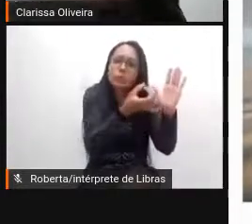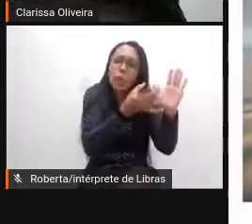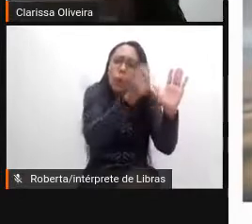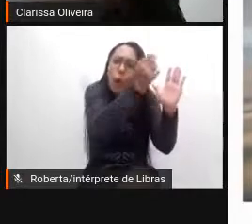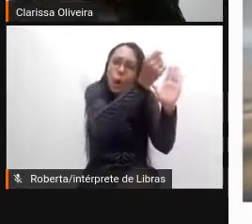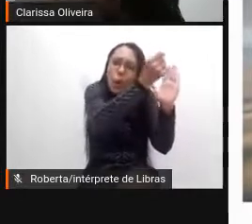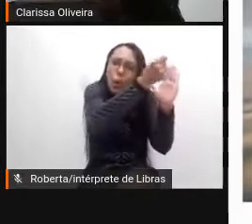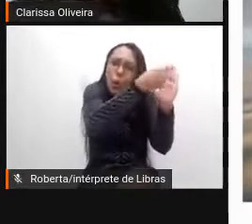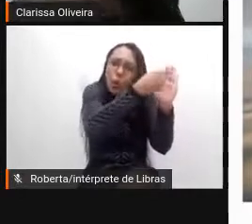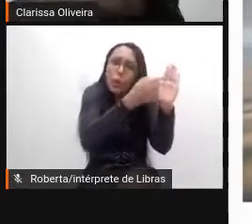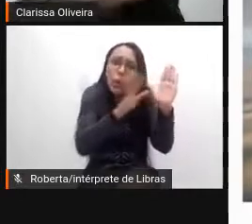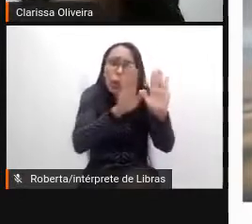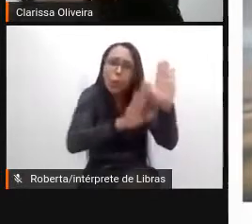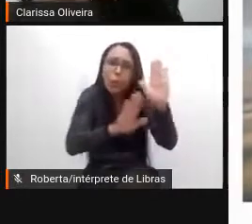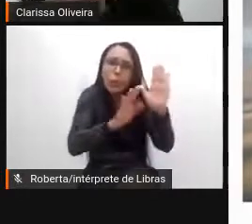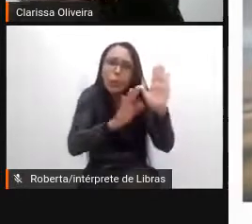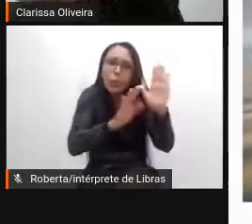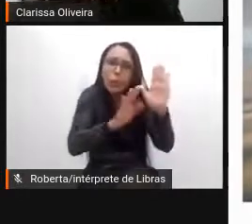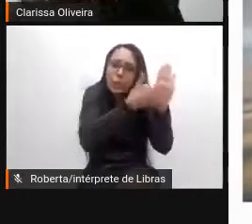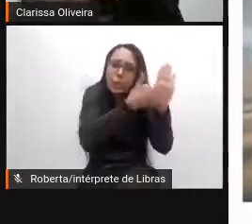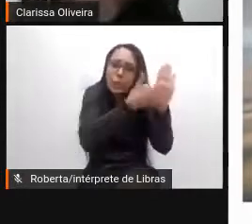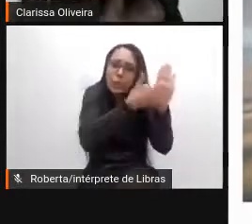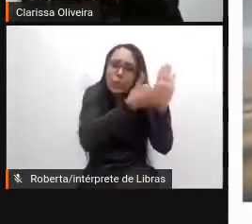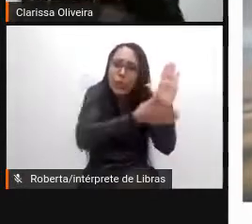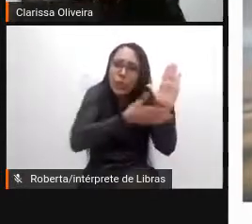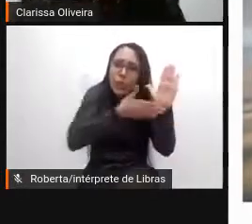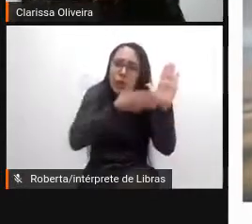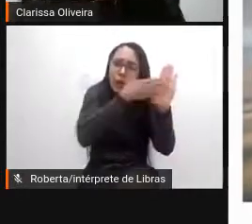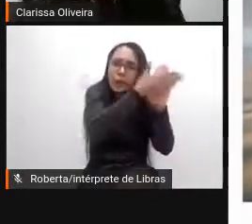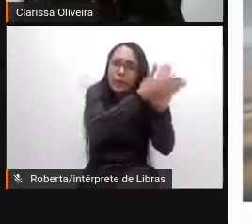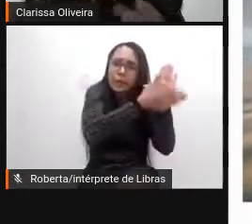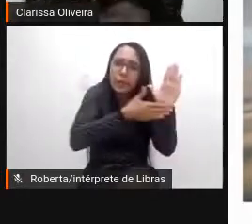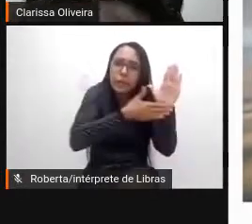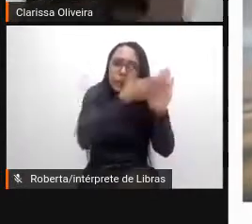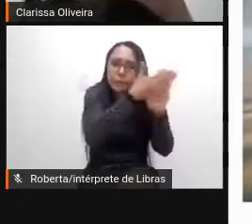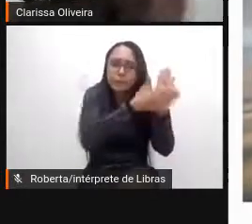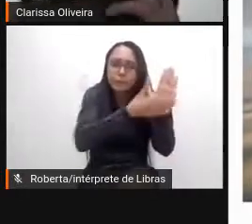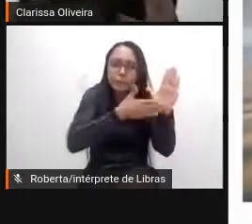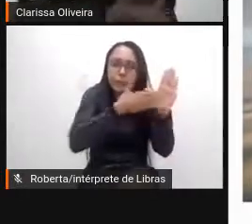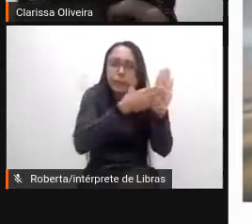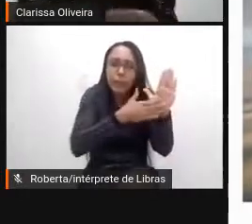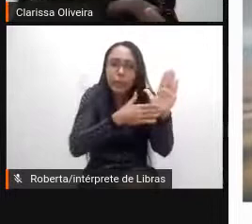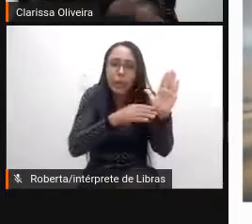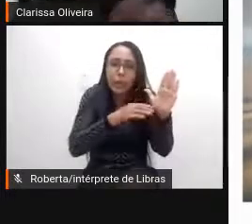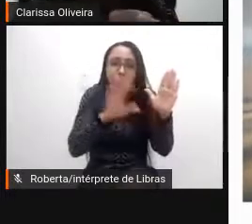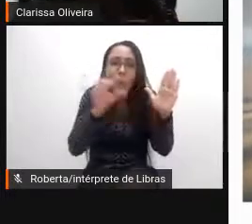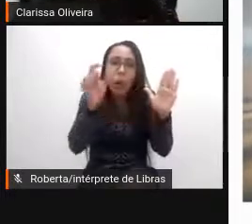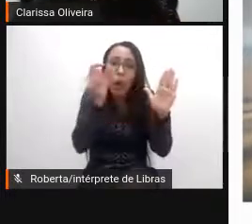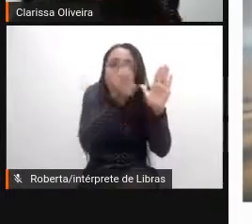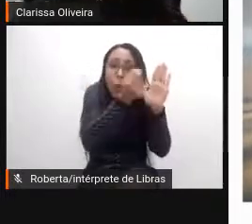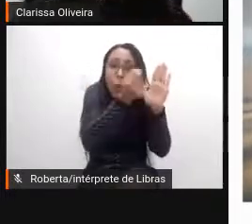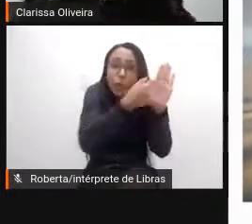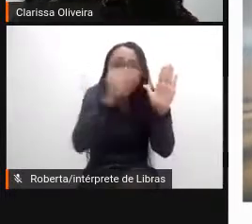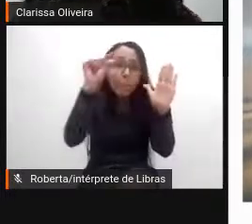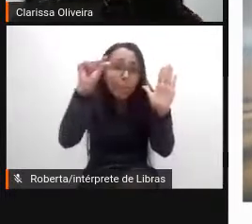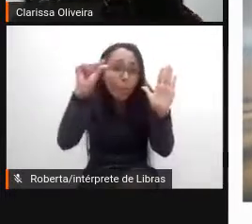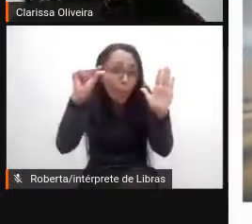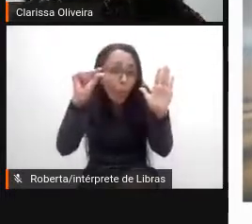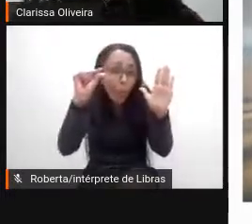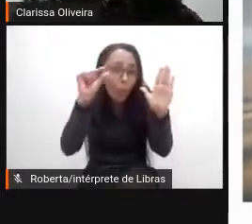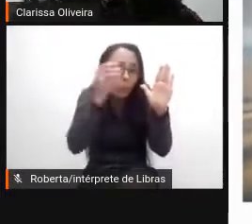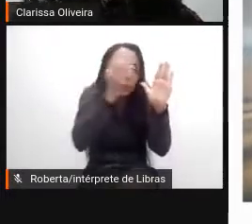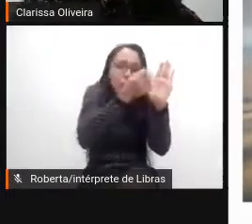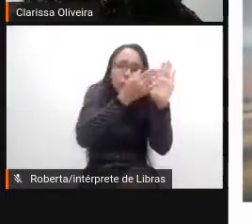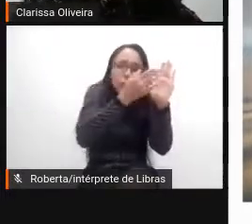e esfregar bem, mas aí eu digo, é por sua conta e risco, porque se penetrar no seu celular, você pode danificar